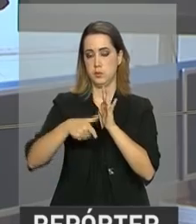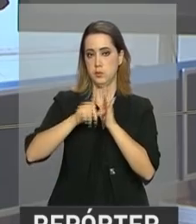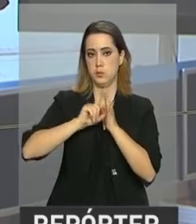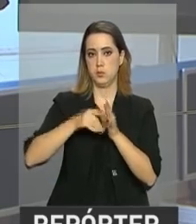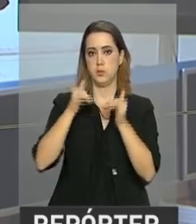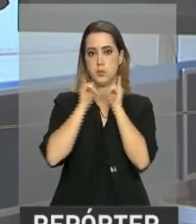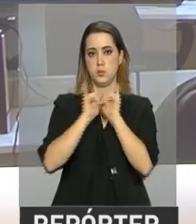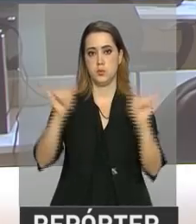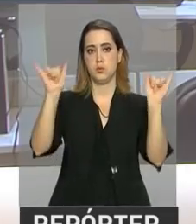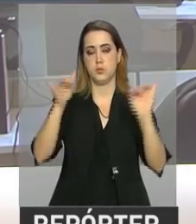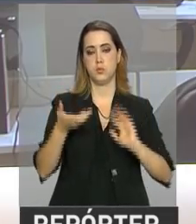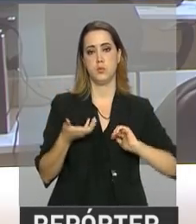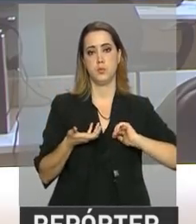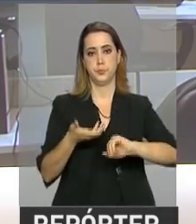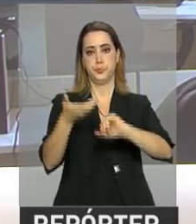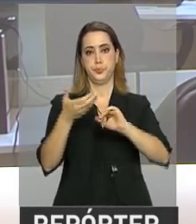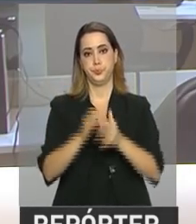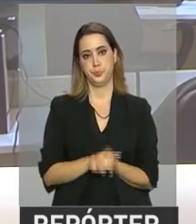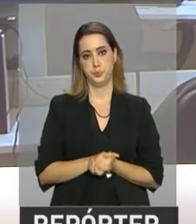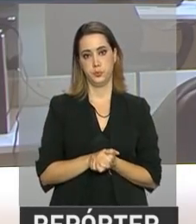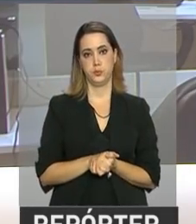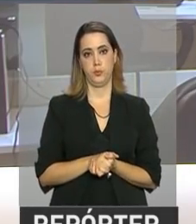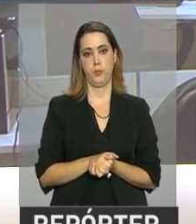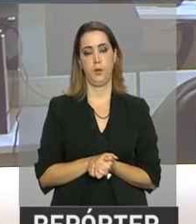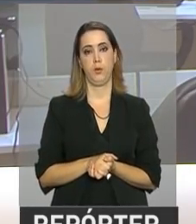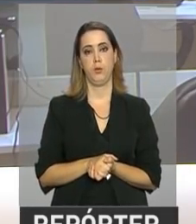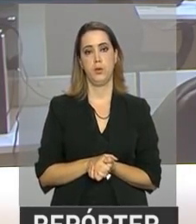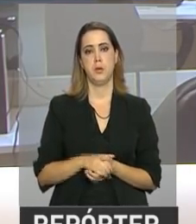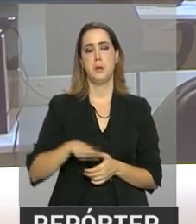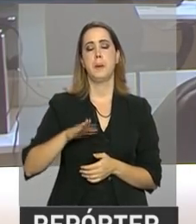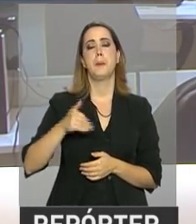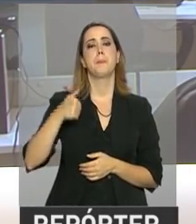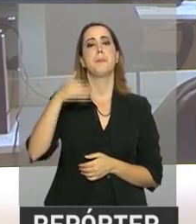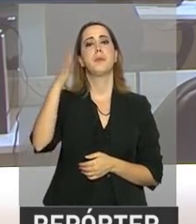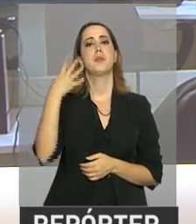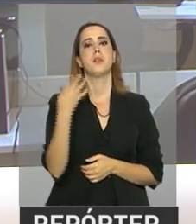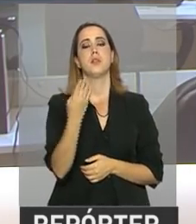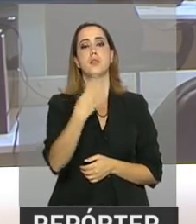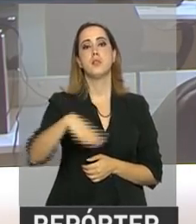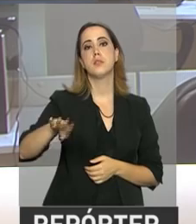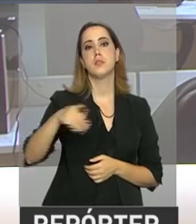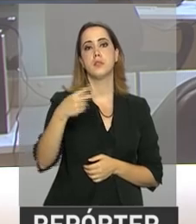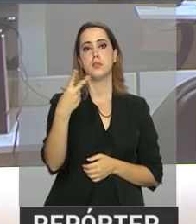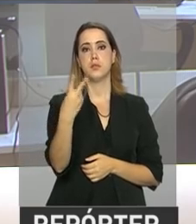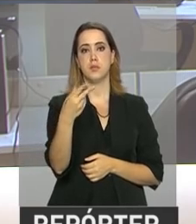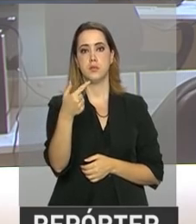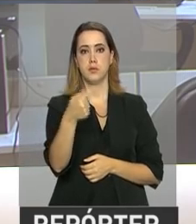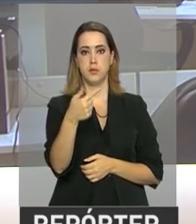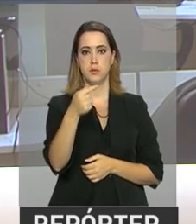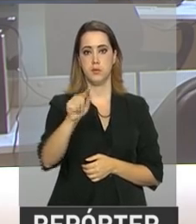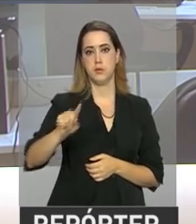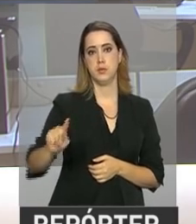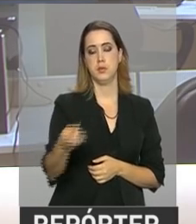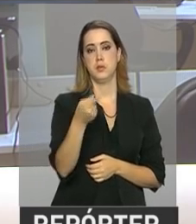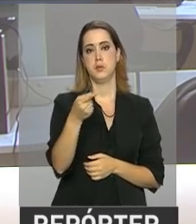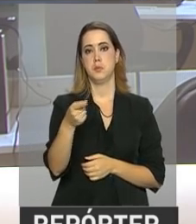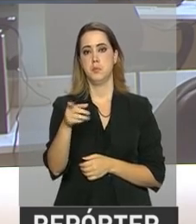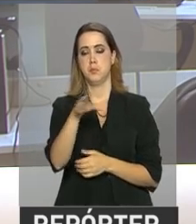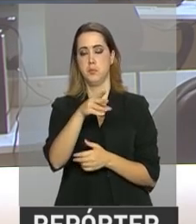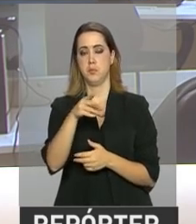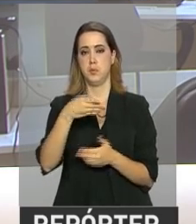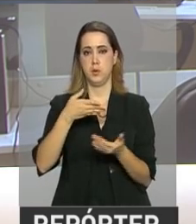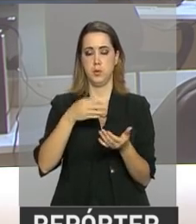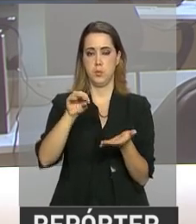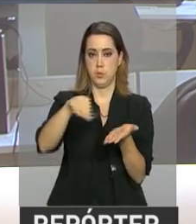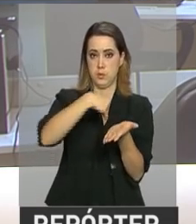Nacional. Mais da metade dos 277 mil inscritos no Enem 2016 que farão as provas neste fim